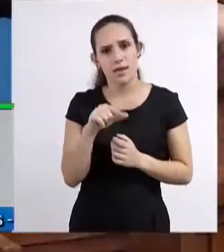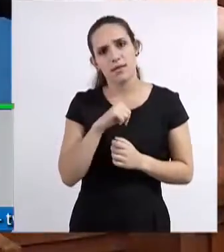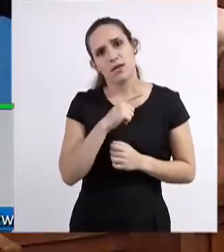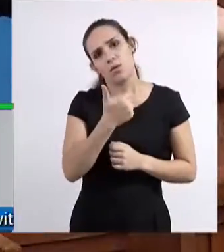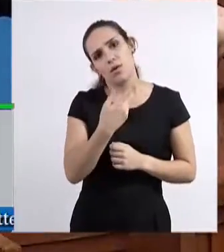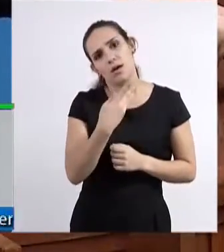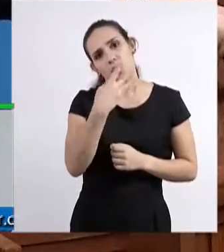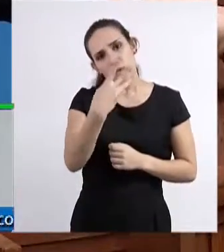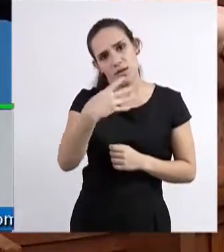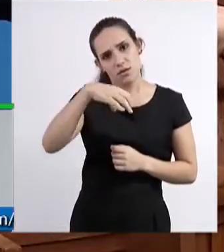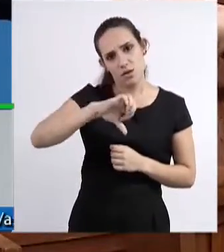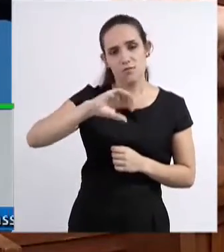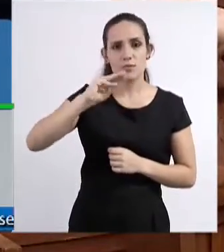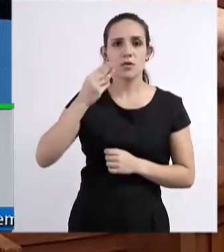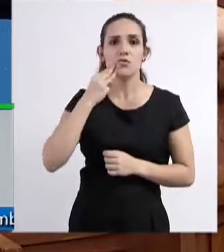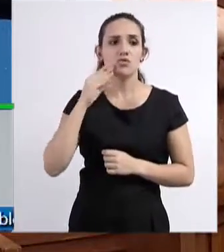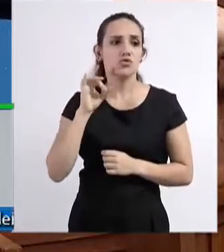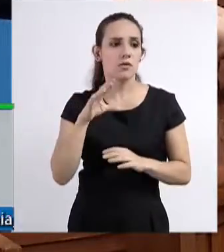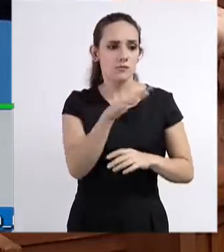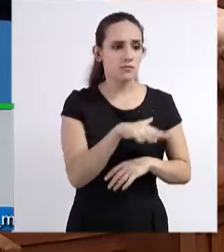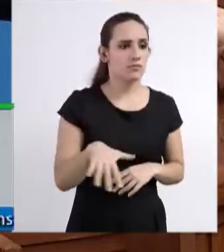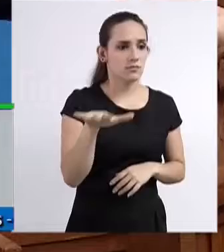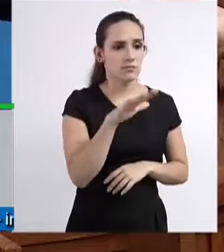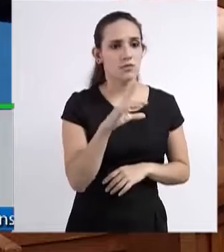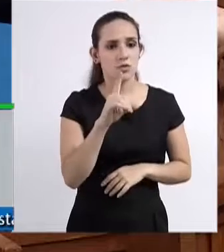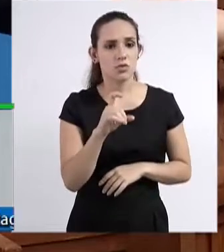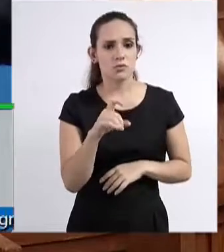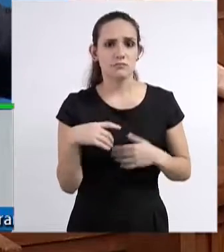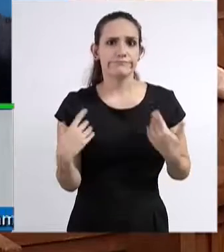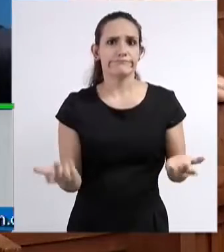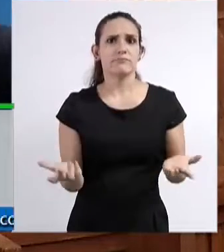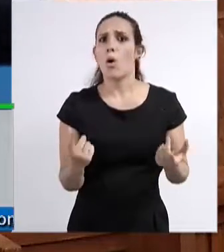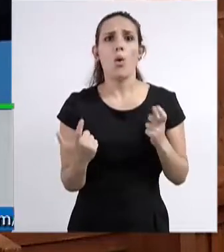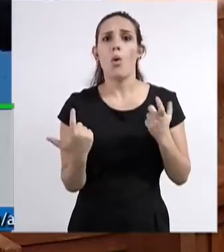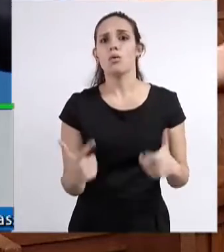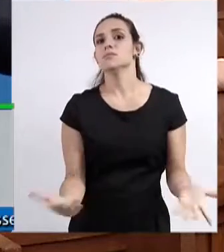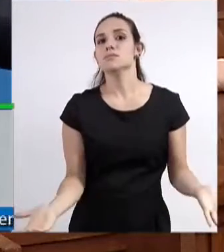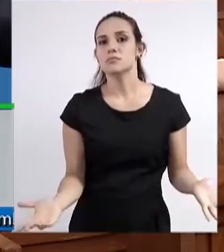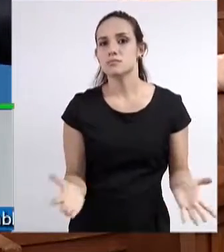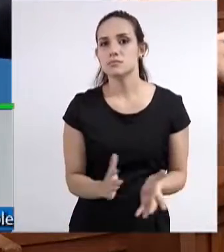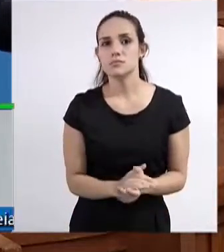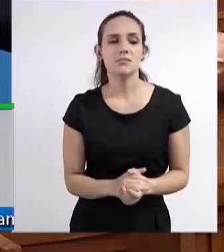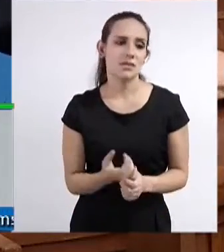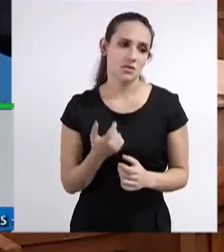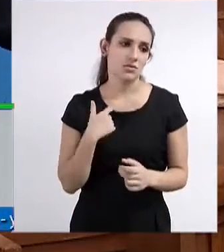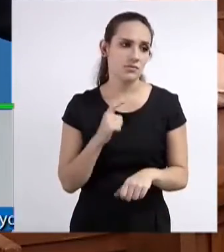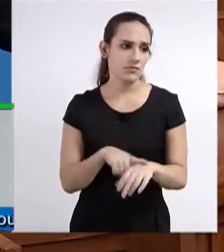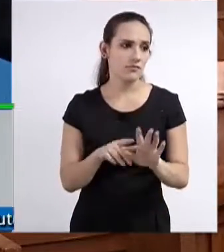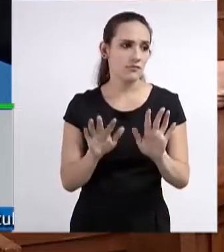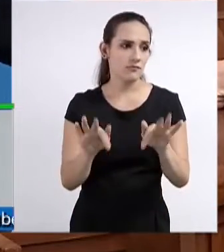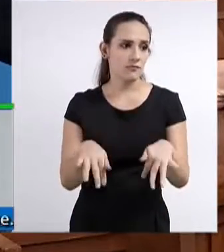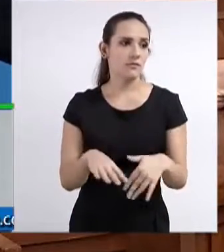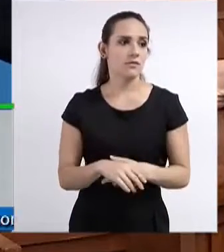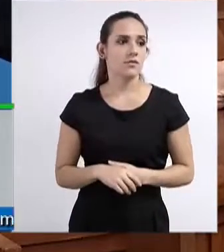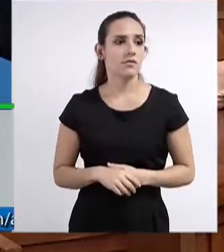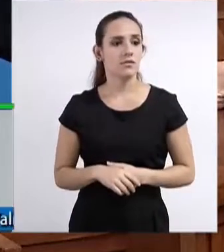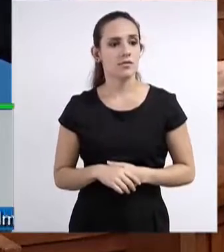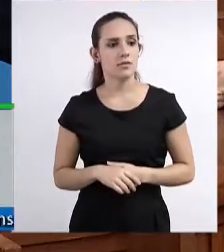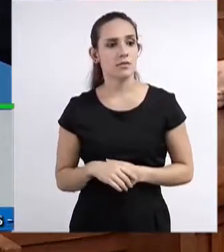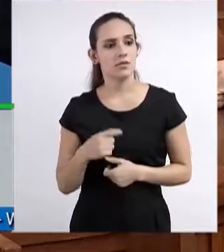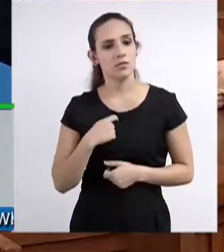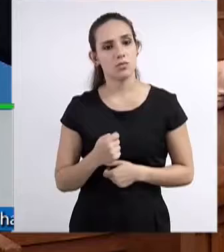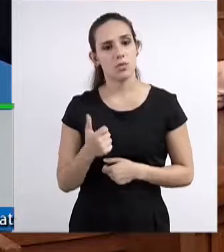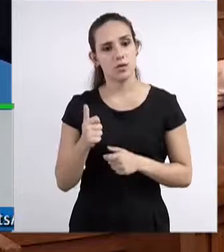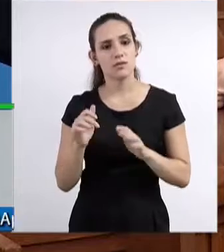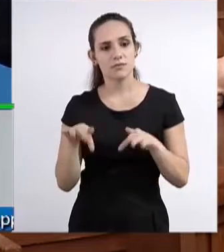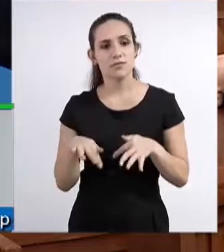milhões destinados à região de Dourados. Agora, uma coisa que choca, eu já estou encaminhando para